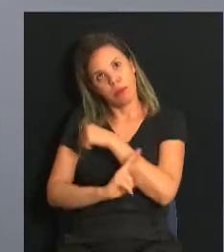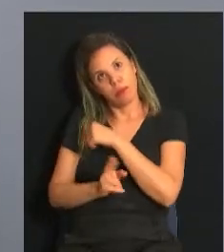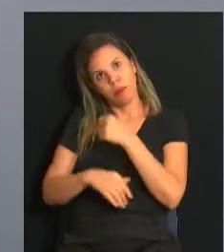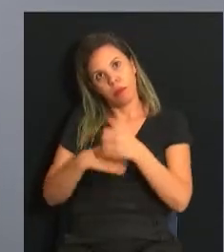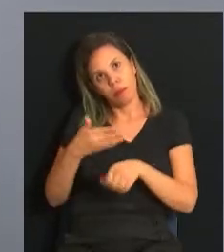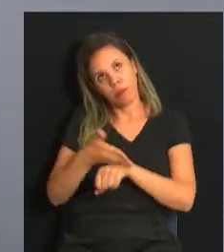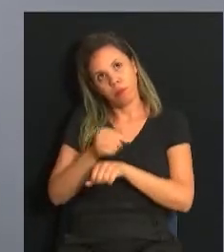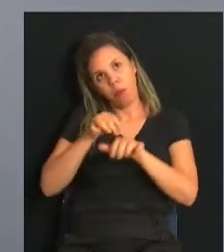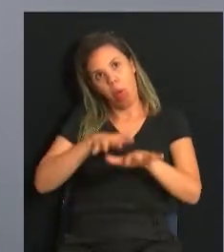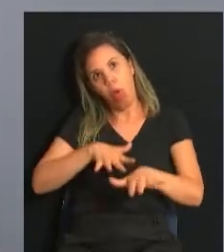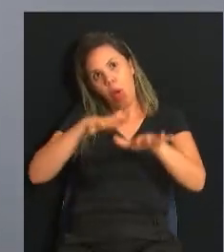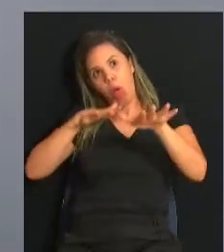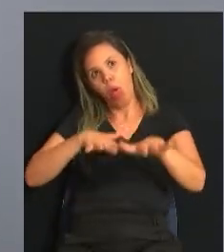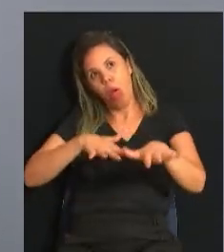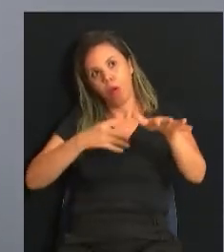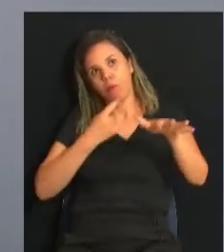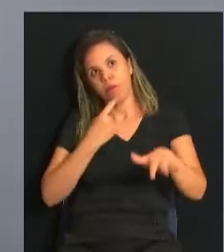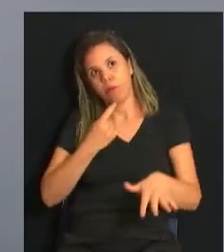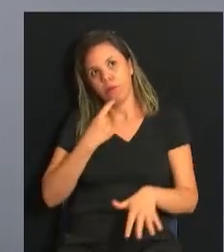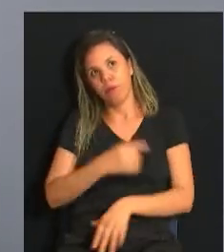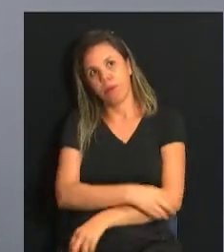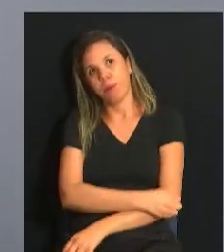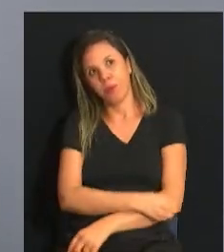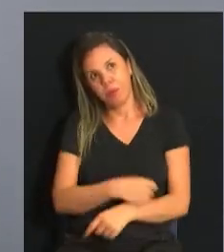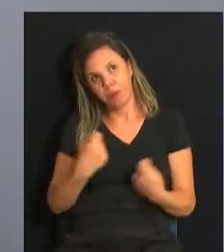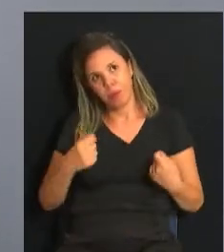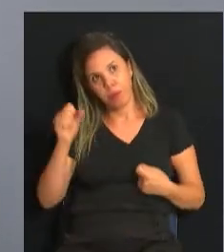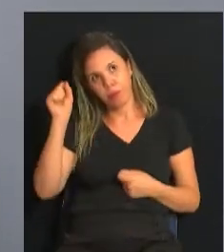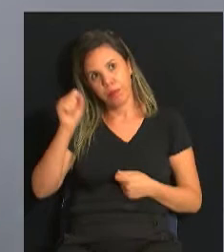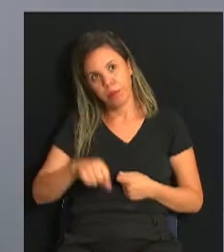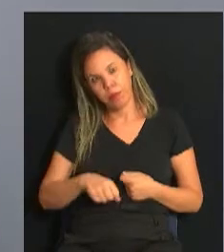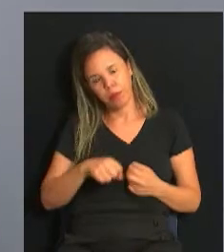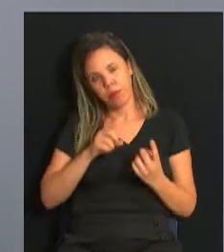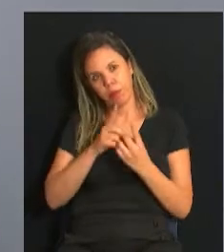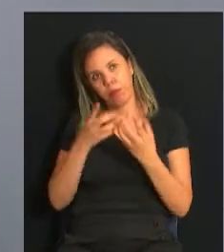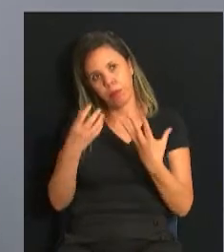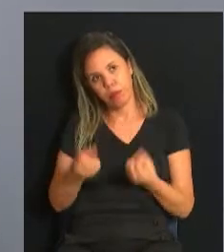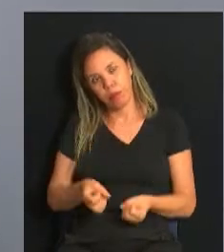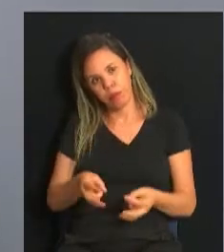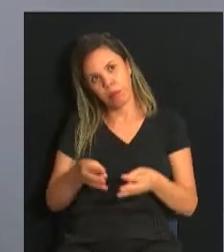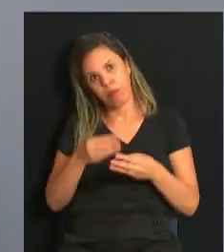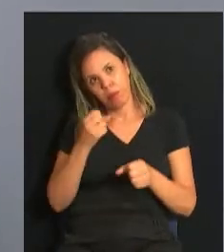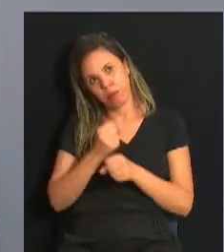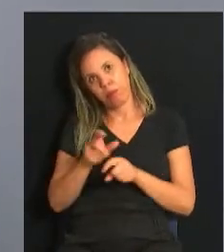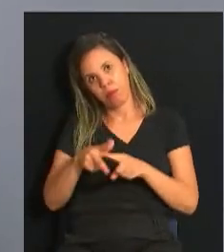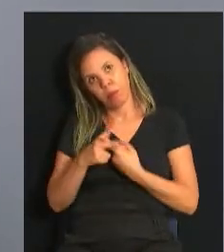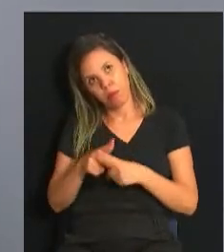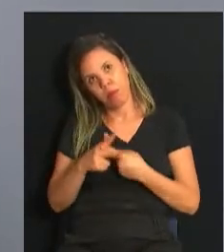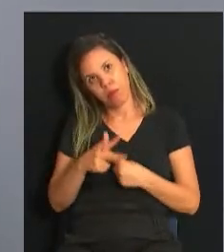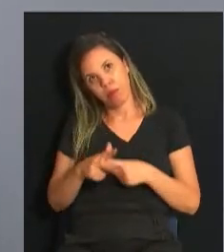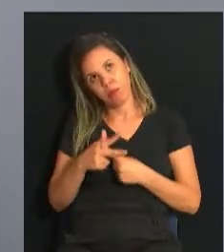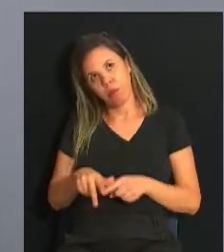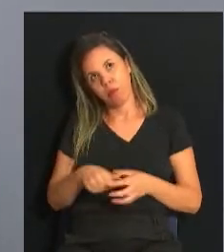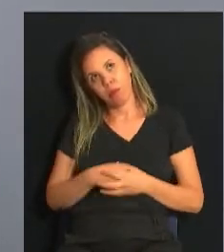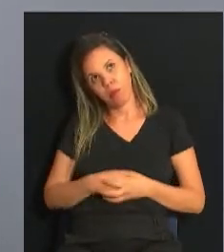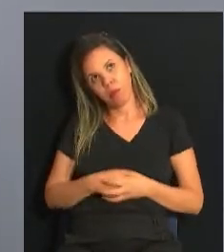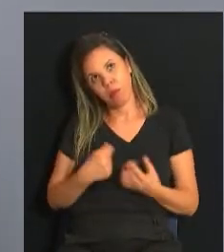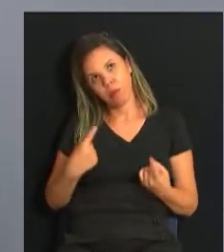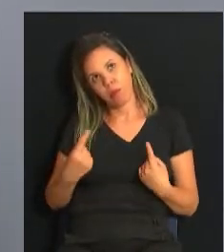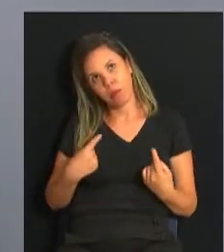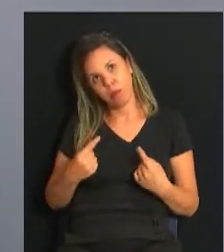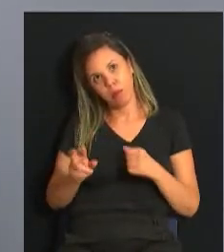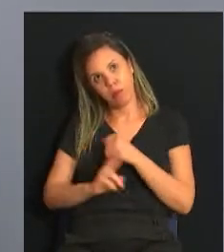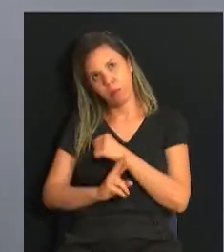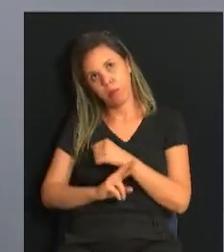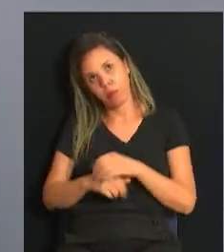sentada aqui em Campinas dão eles precisam sim atender essa noção fazer o recapeamento e manutenção no perímetro urbano da